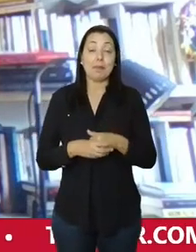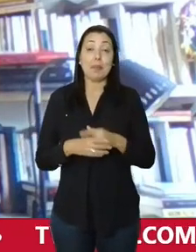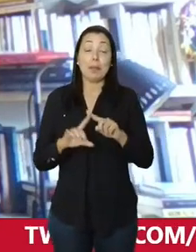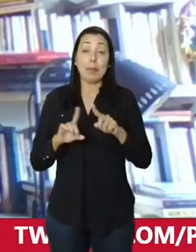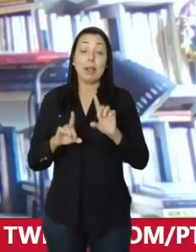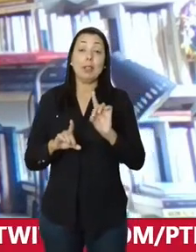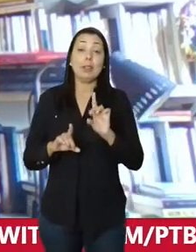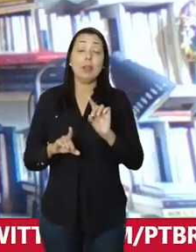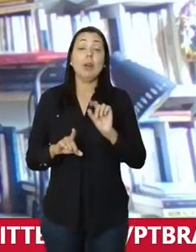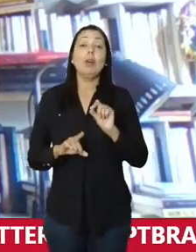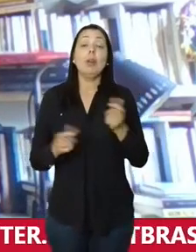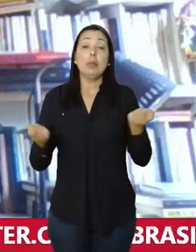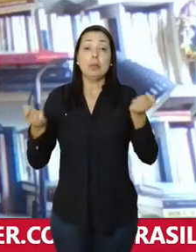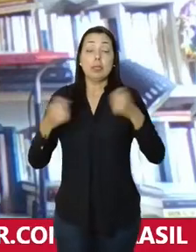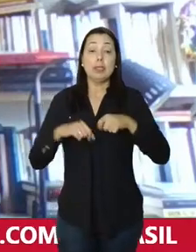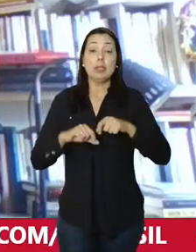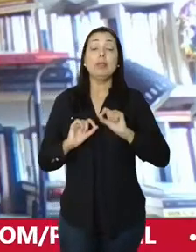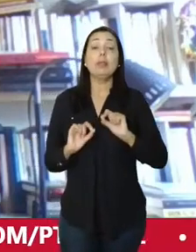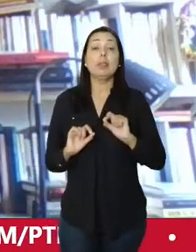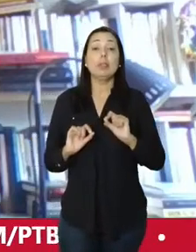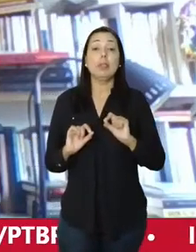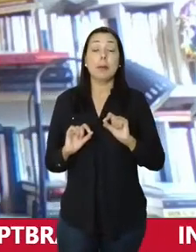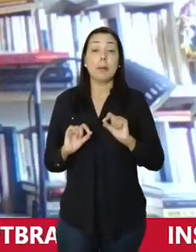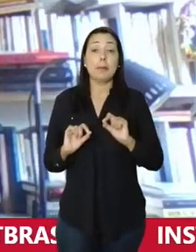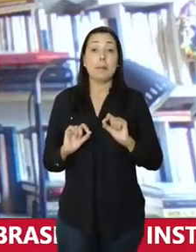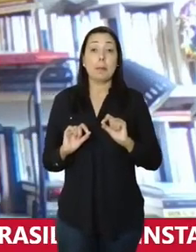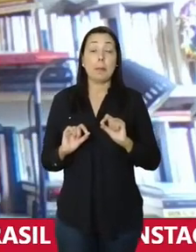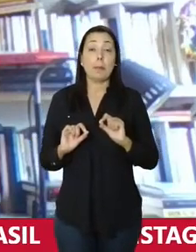Mas isso só é possível